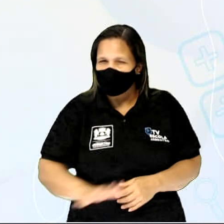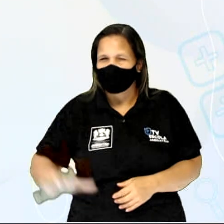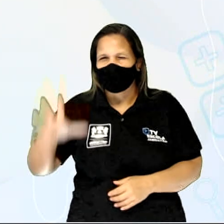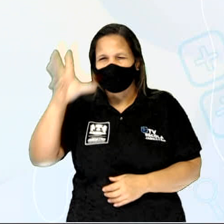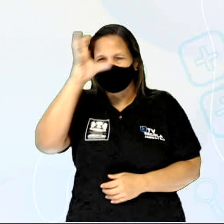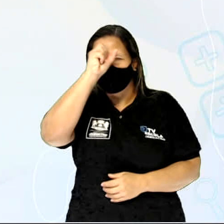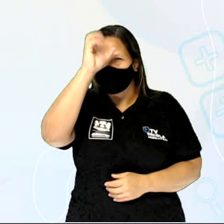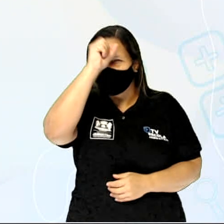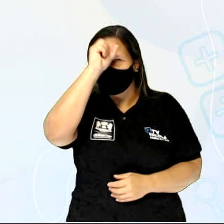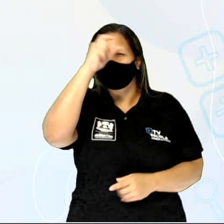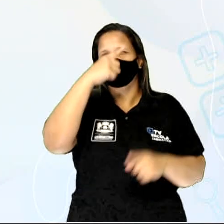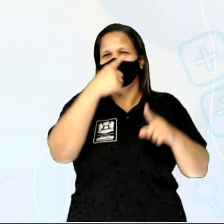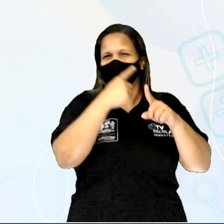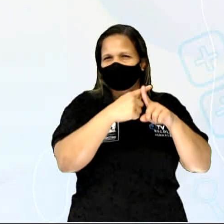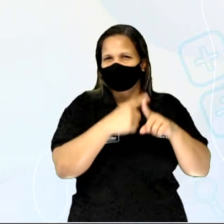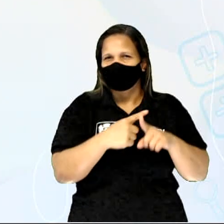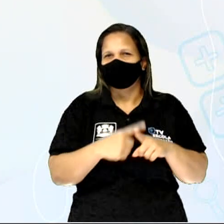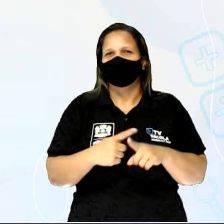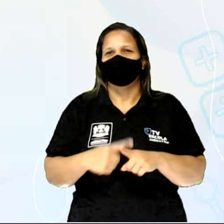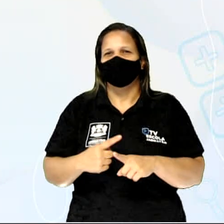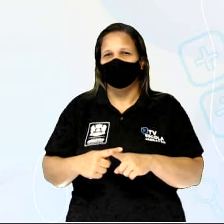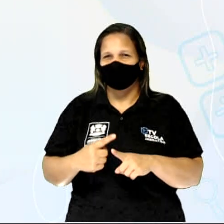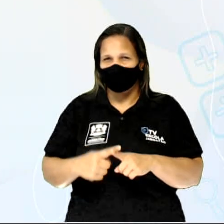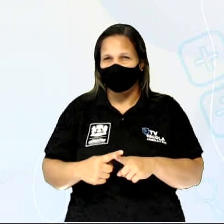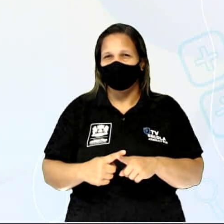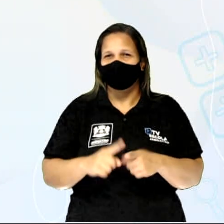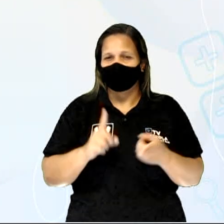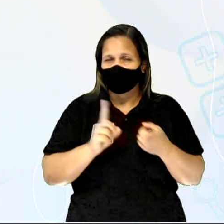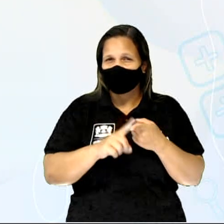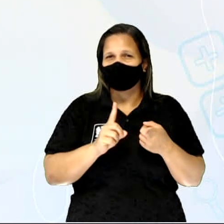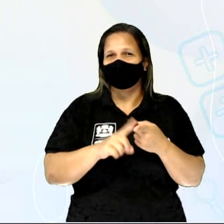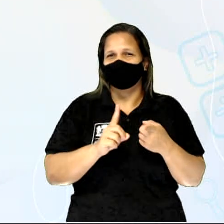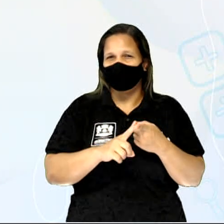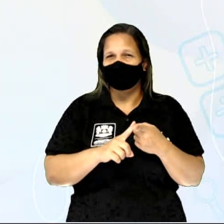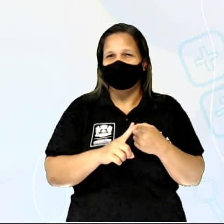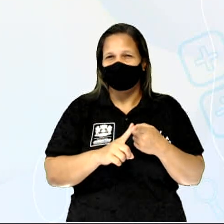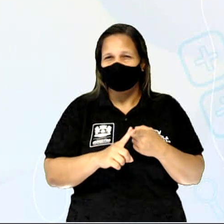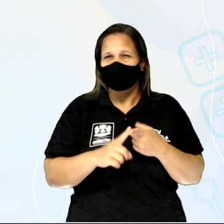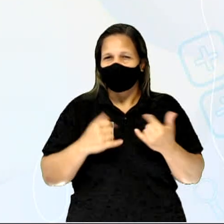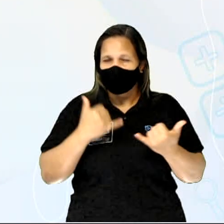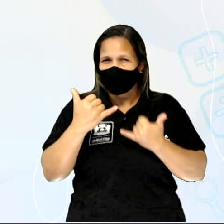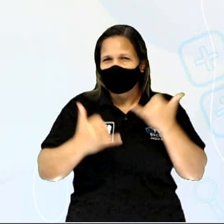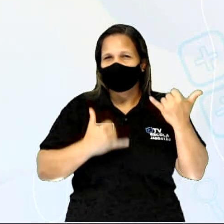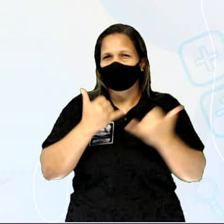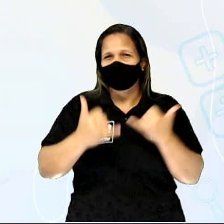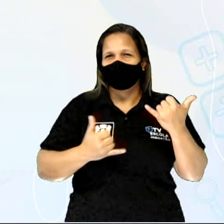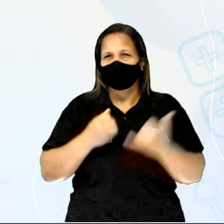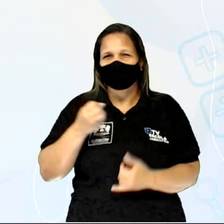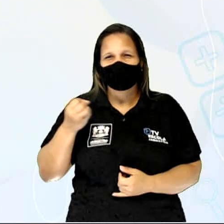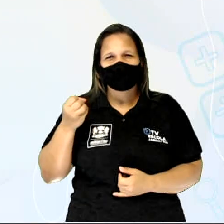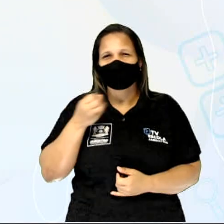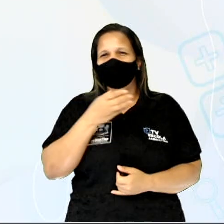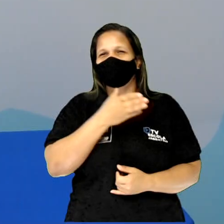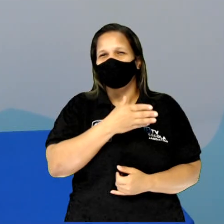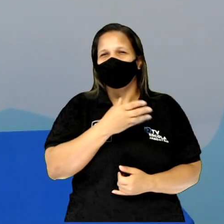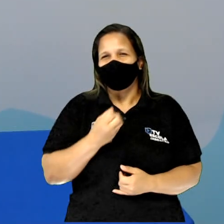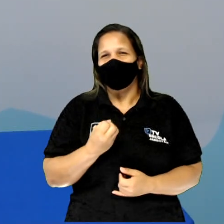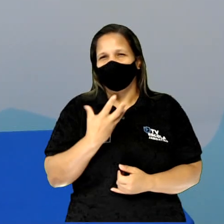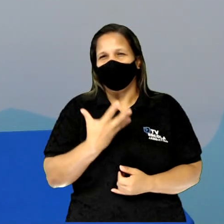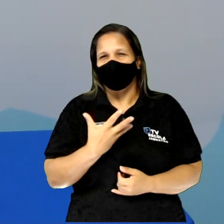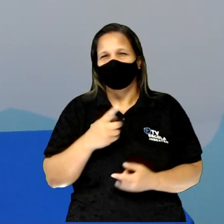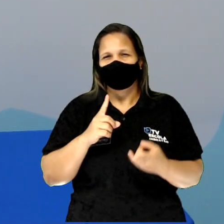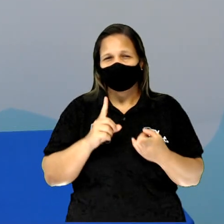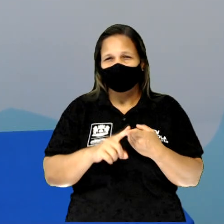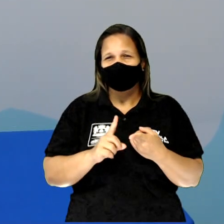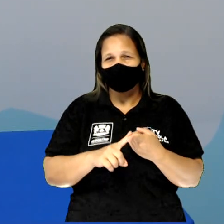muito sobre multiplicação e achar um novo brinquedo do Raul muito divertido e você o que achou e falando